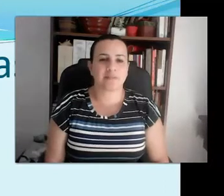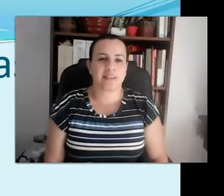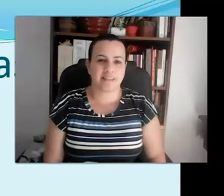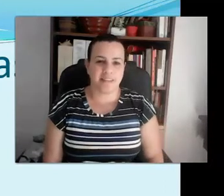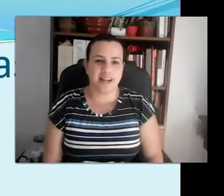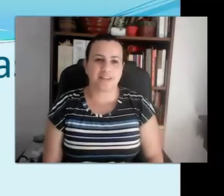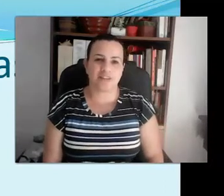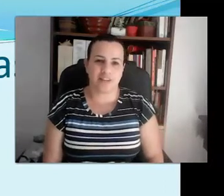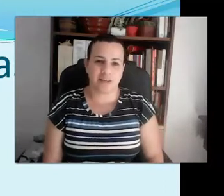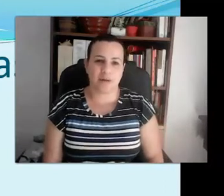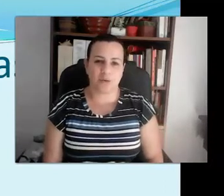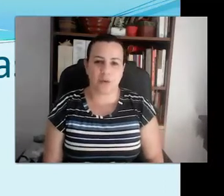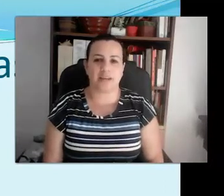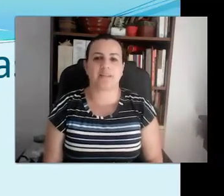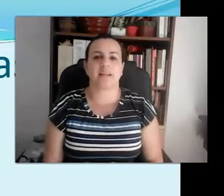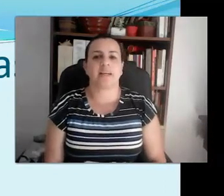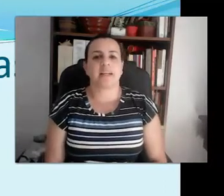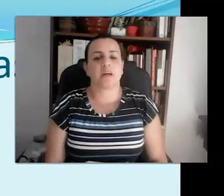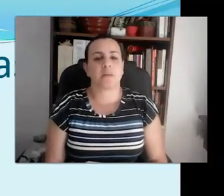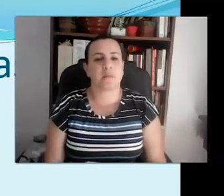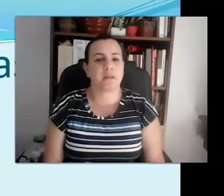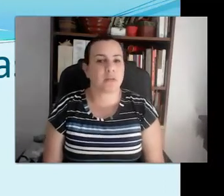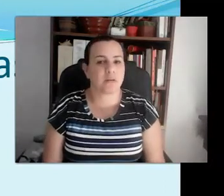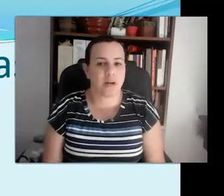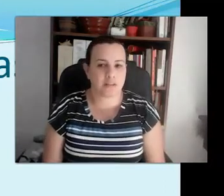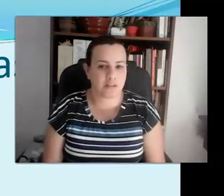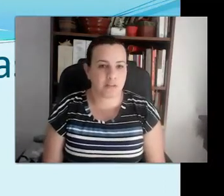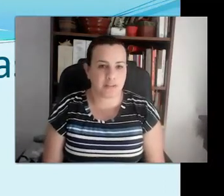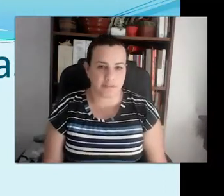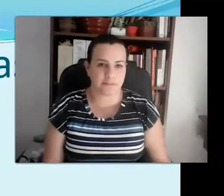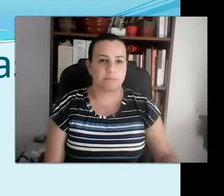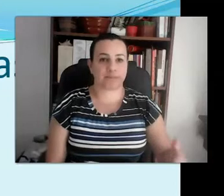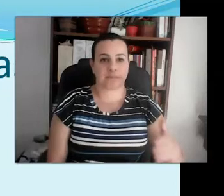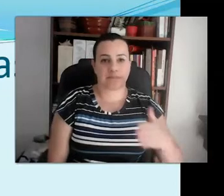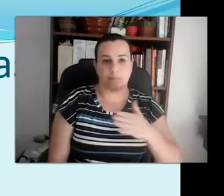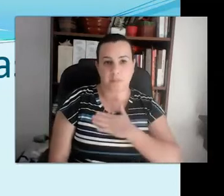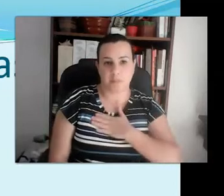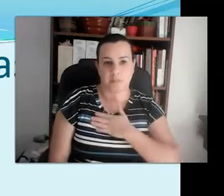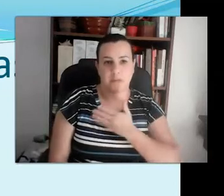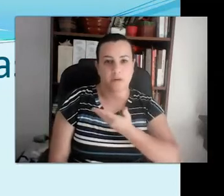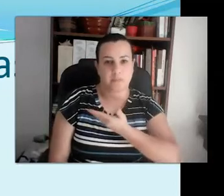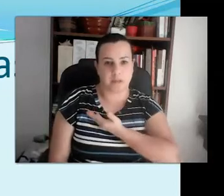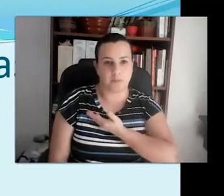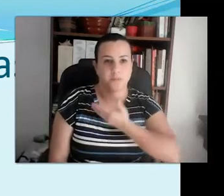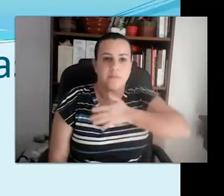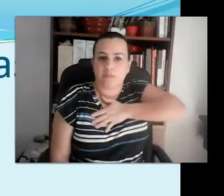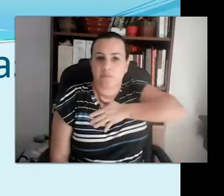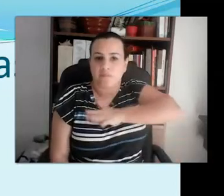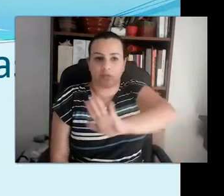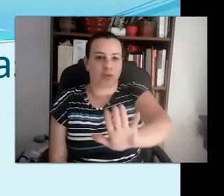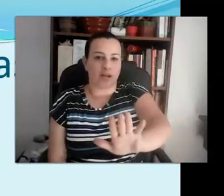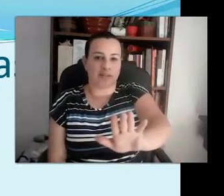Lembram desses sinais? A gente já trabalhou com eles. Então, meu amigo não gosta de você. Meu